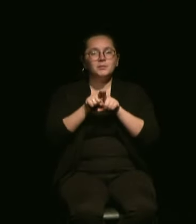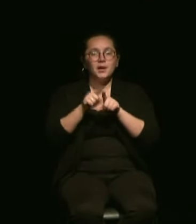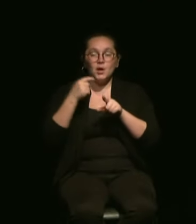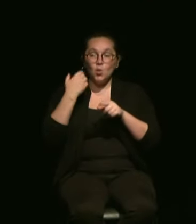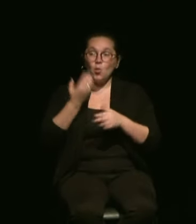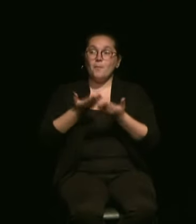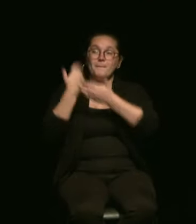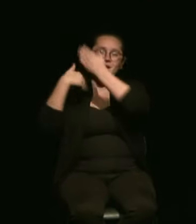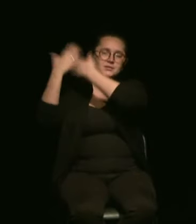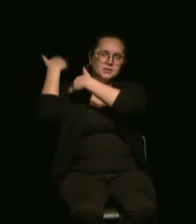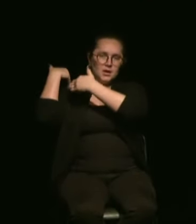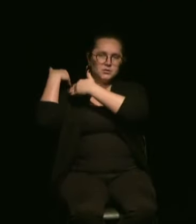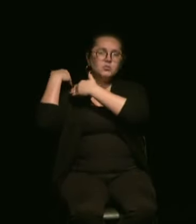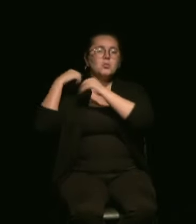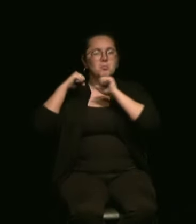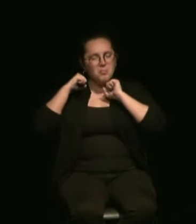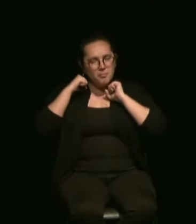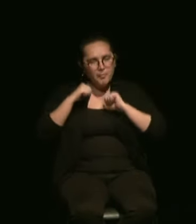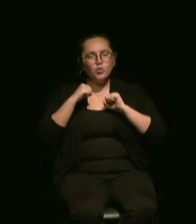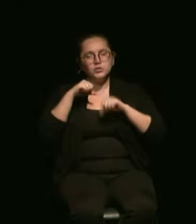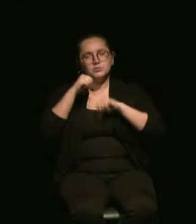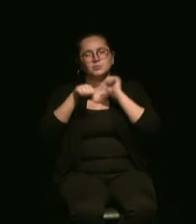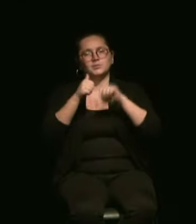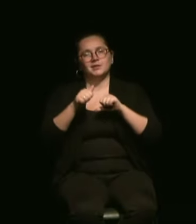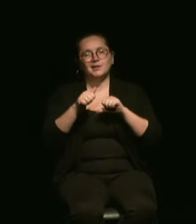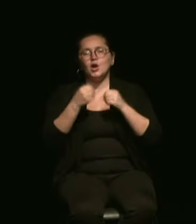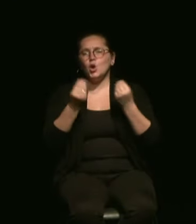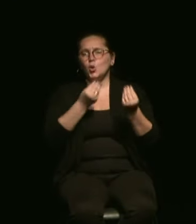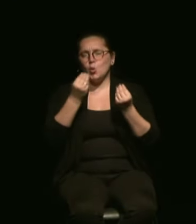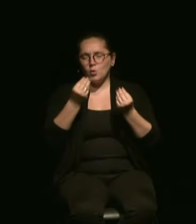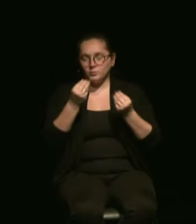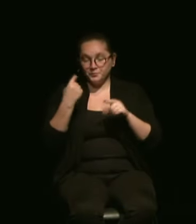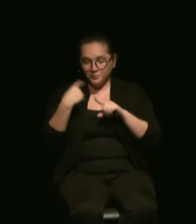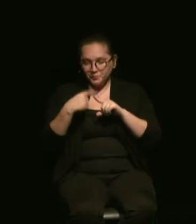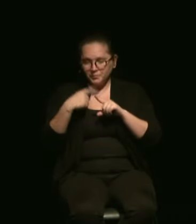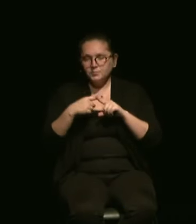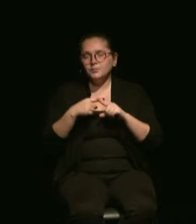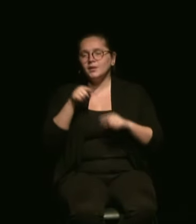passado. A diferença é que o Lanzmann acredita que